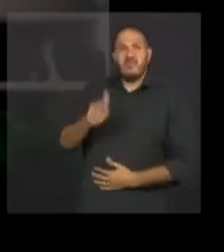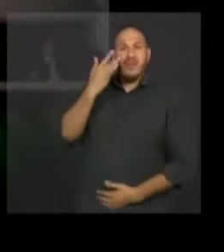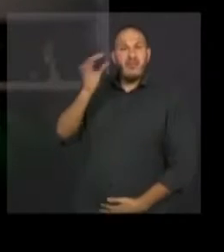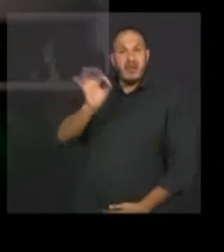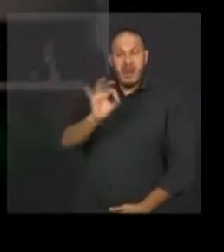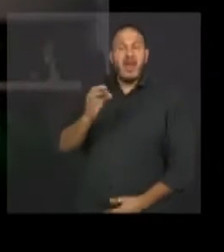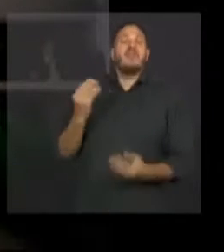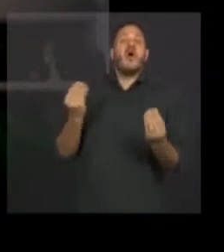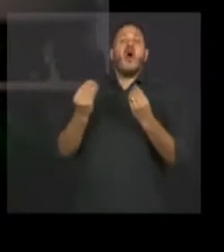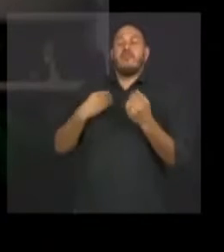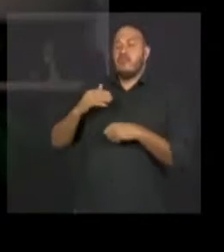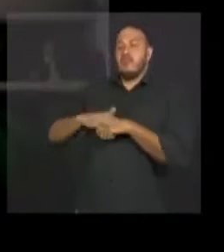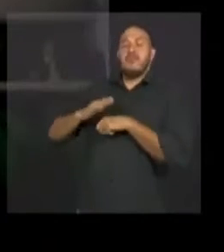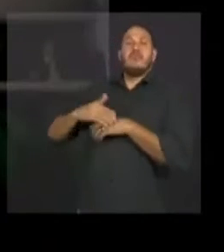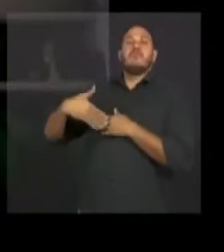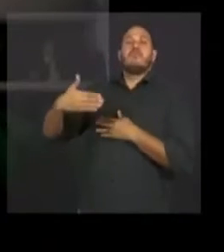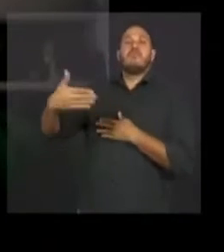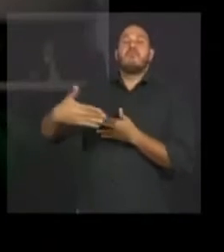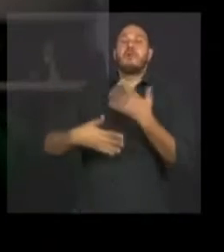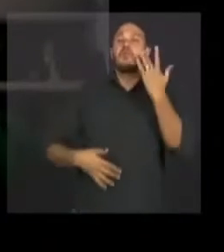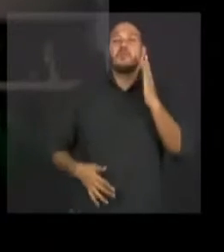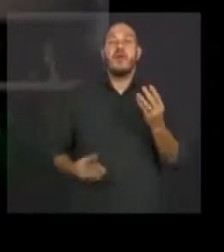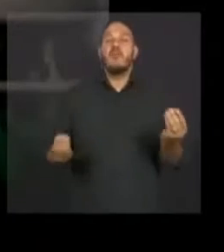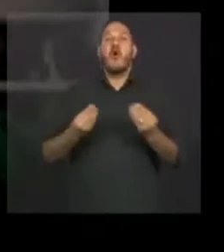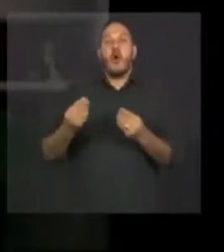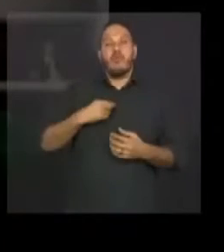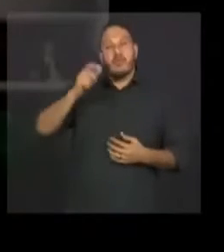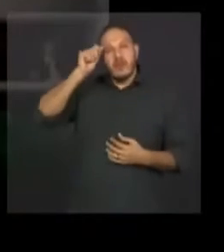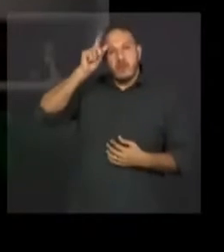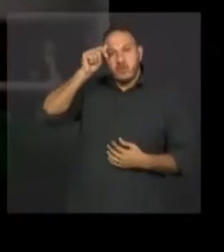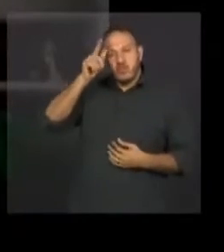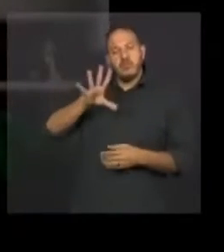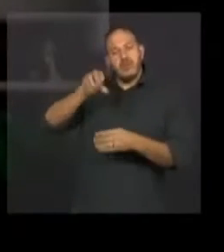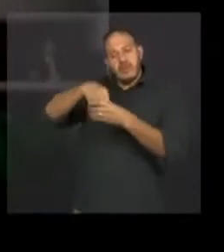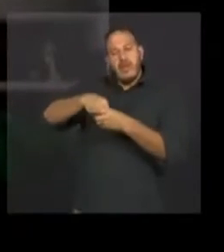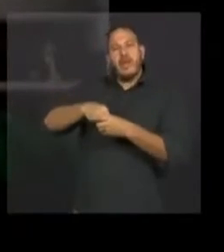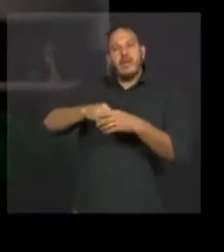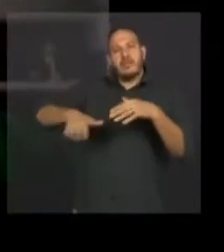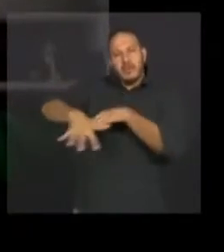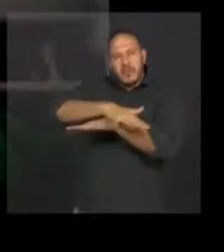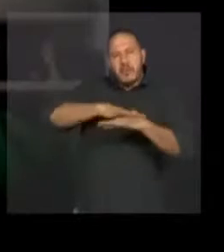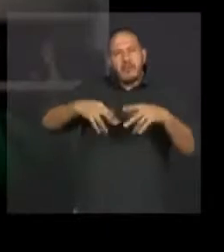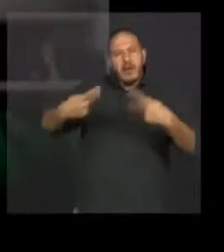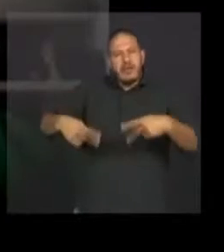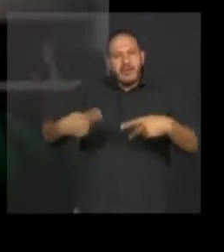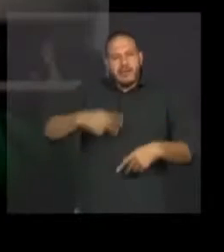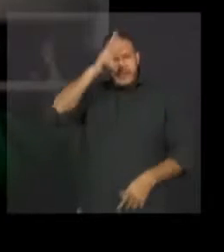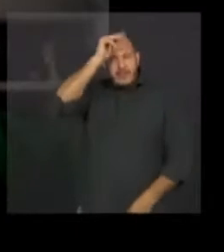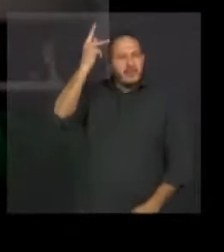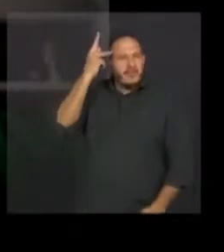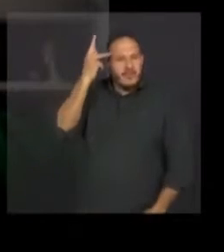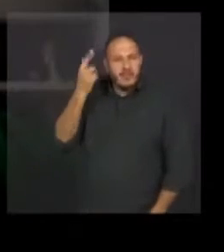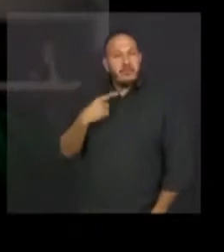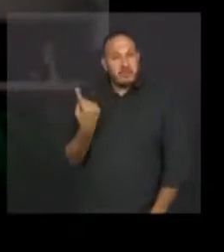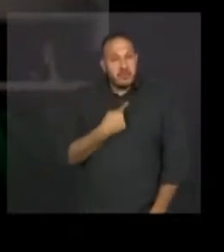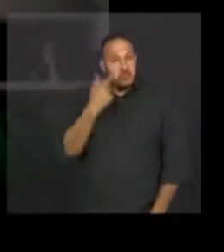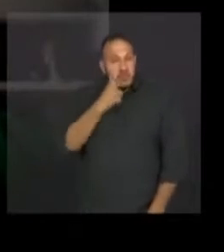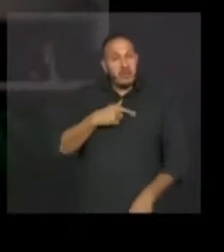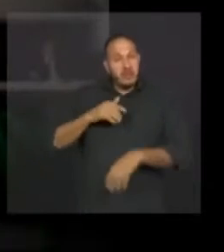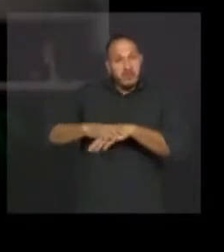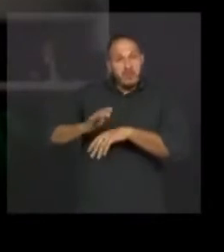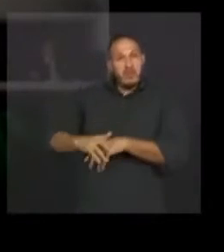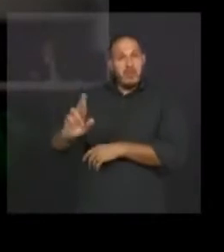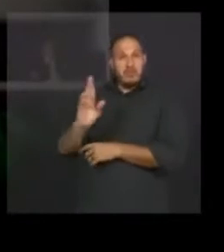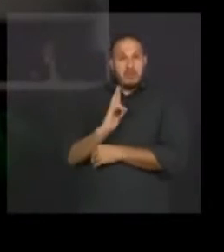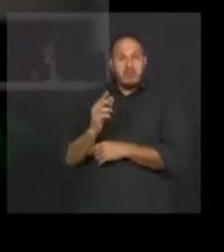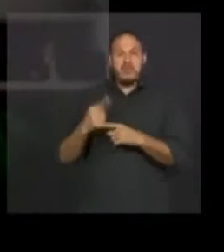como funciona isso, como funciona a cultura dentro da municipalidade, e para que a gente consiga uma resposta o quanto antes,